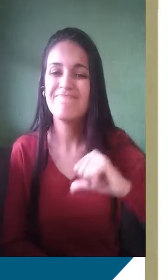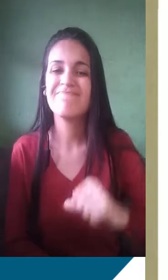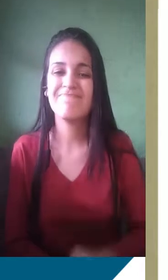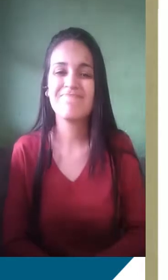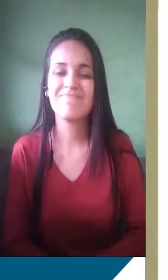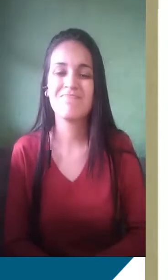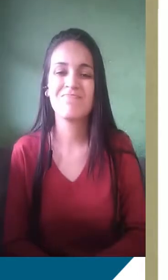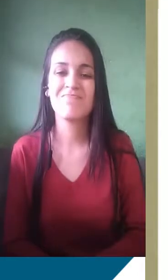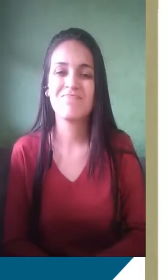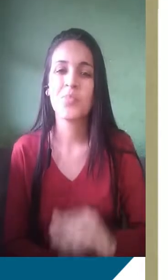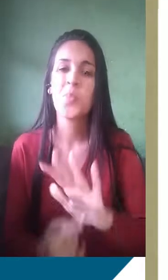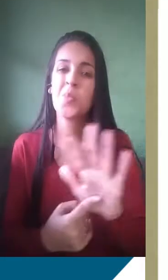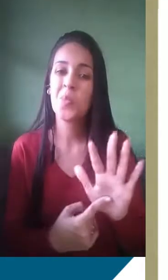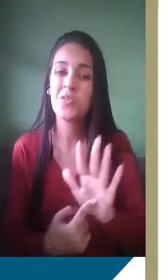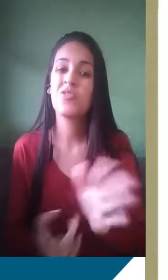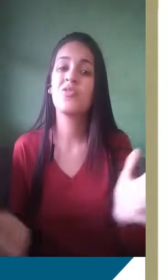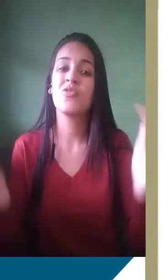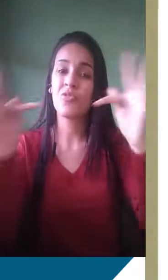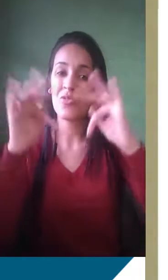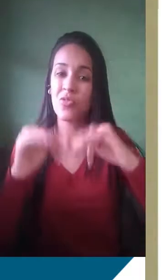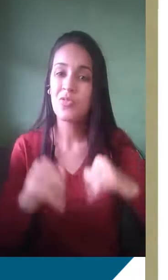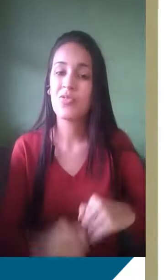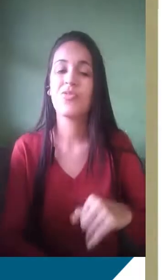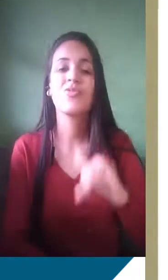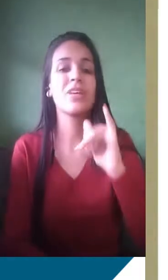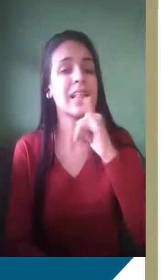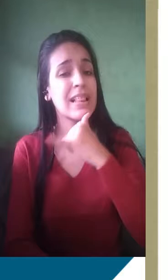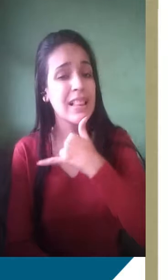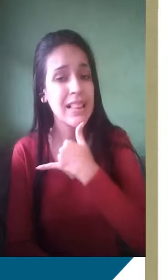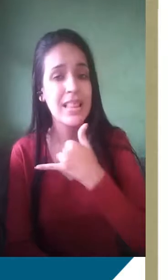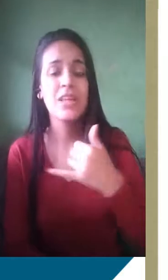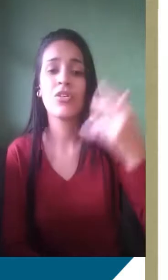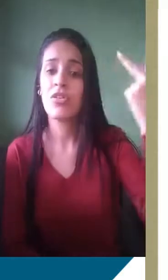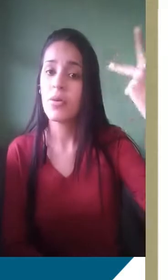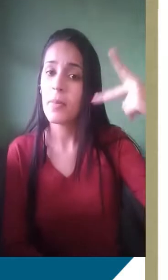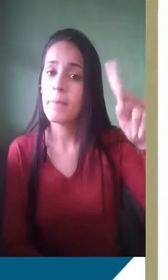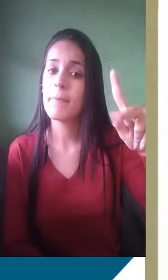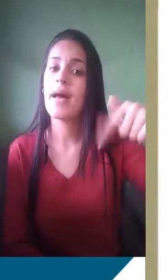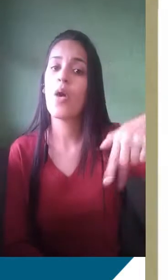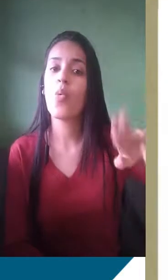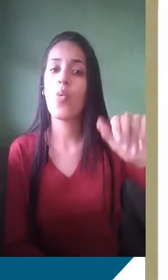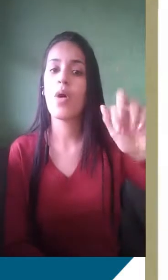destino trágico do protagonista, bem como o do próprio autor Lima Barreto.